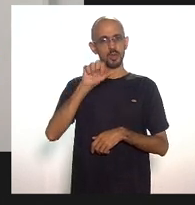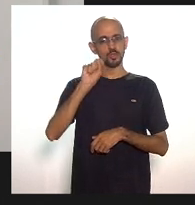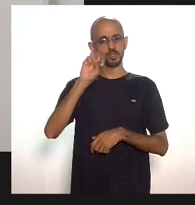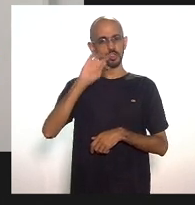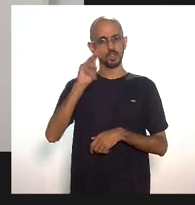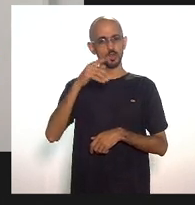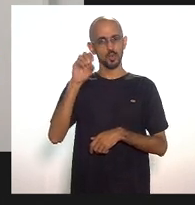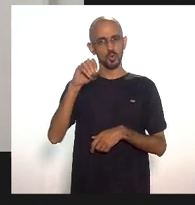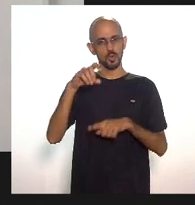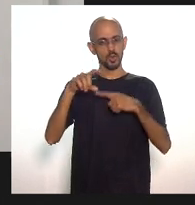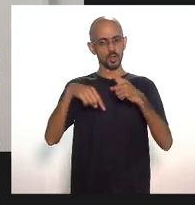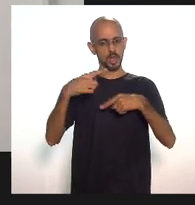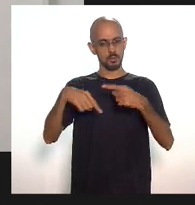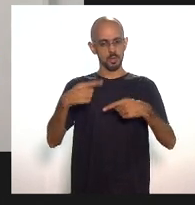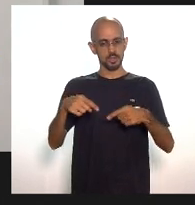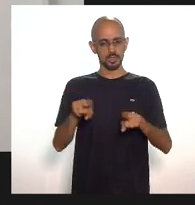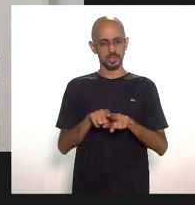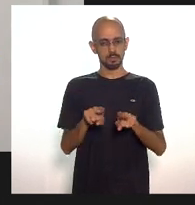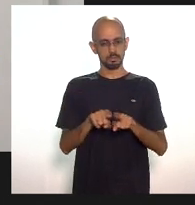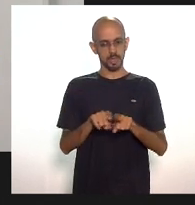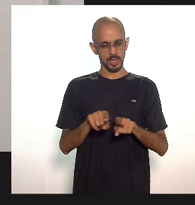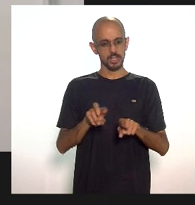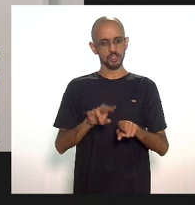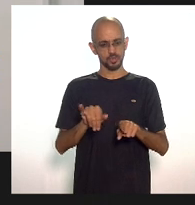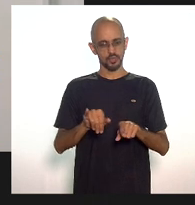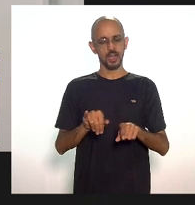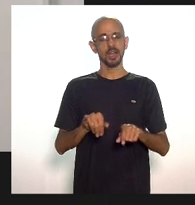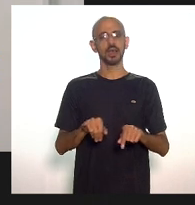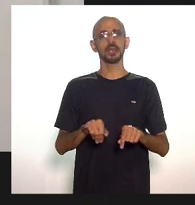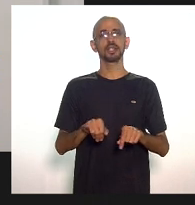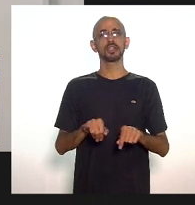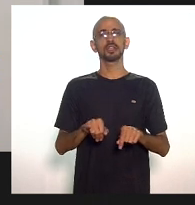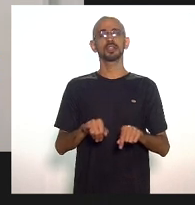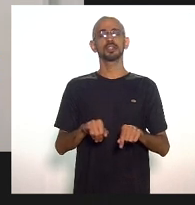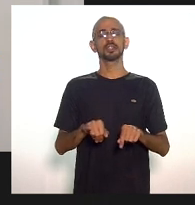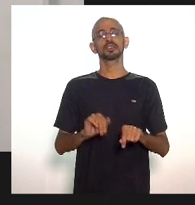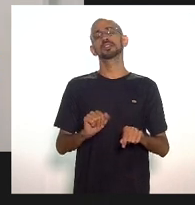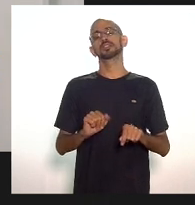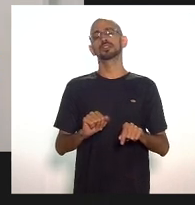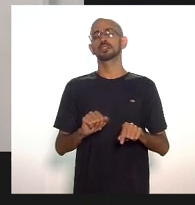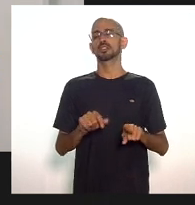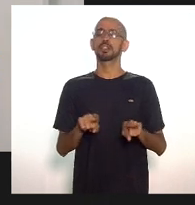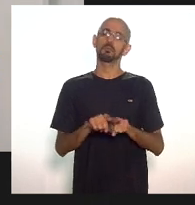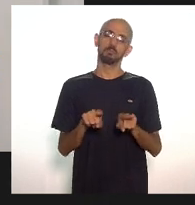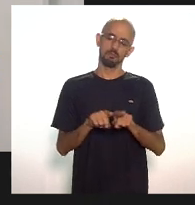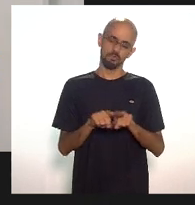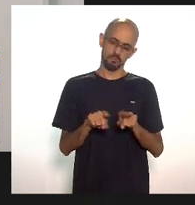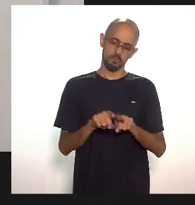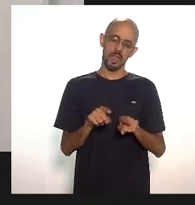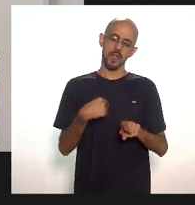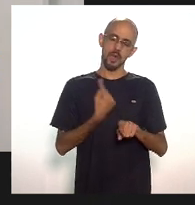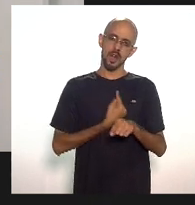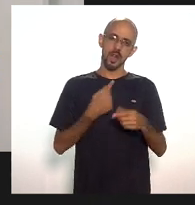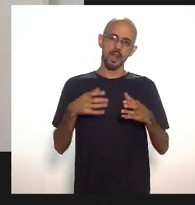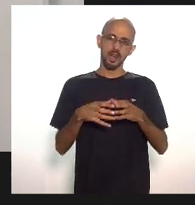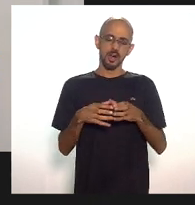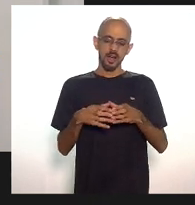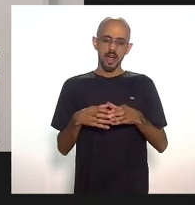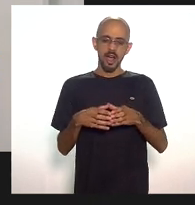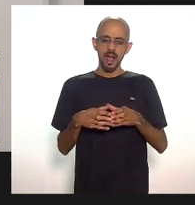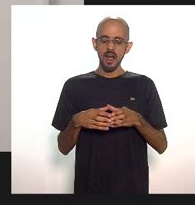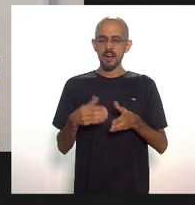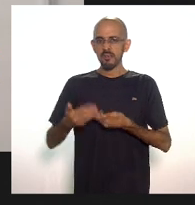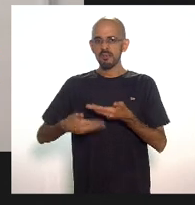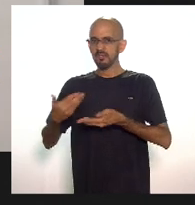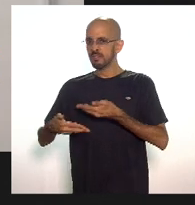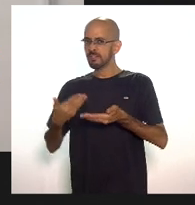depois, né, certamente, nós vamos poder também, né, através da nossa comissão, contribuir com sugestões